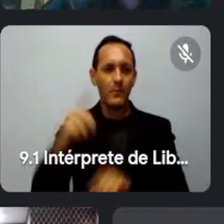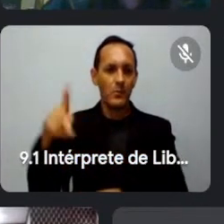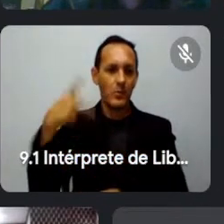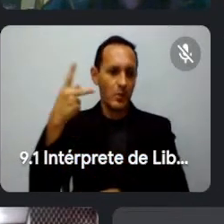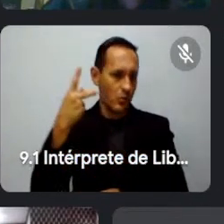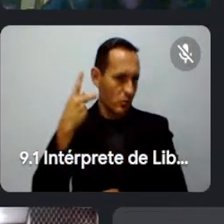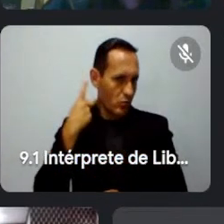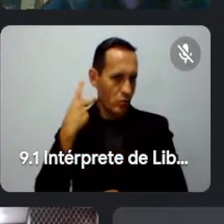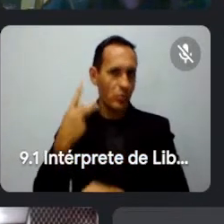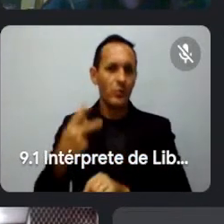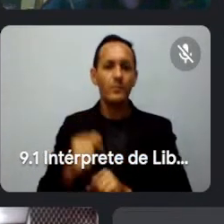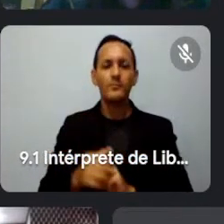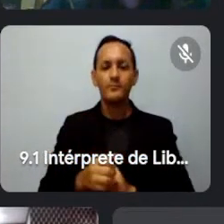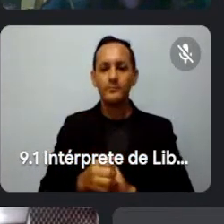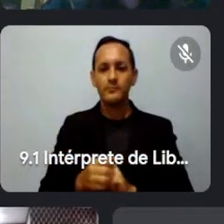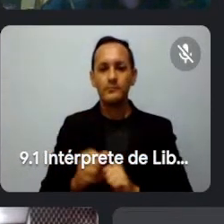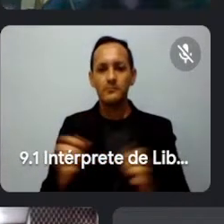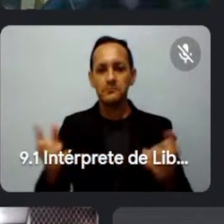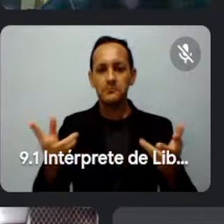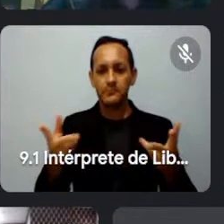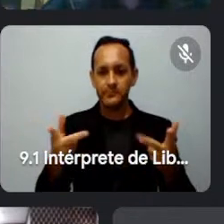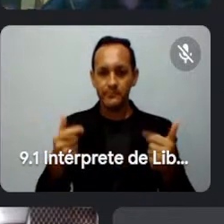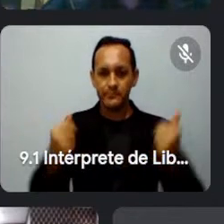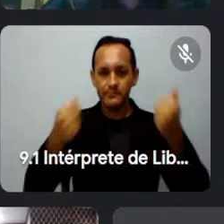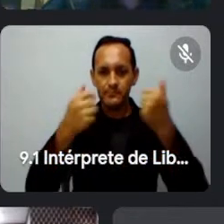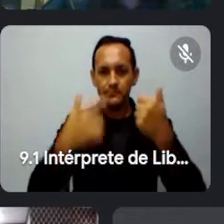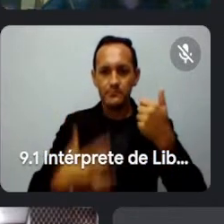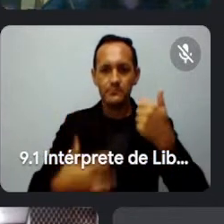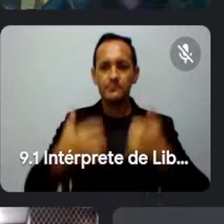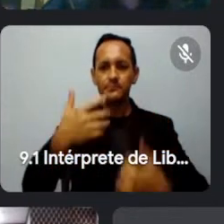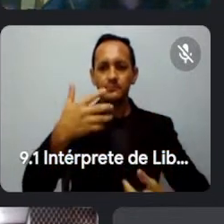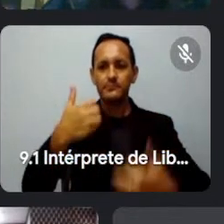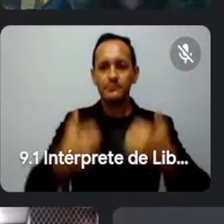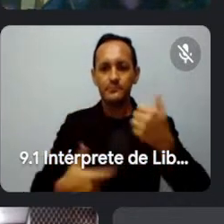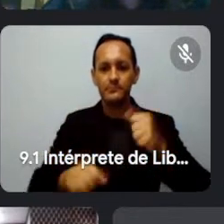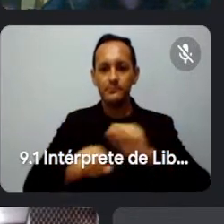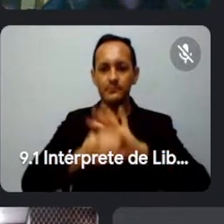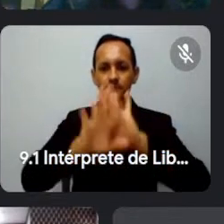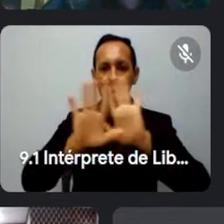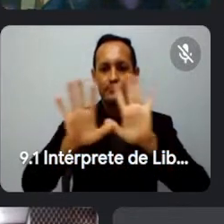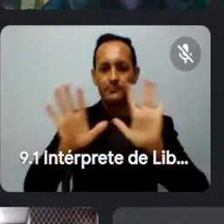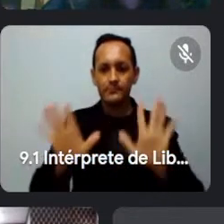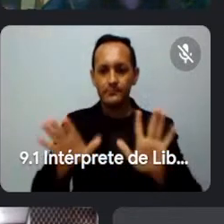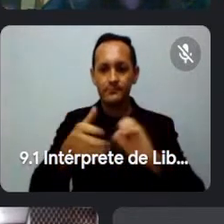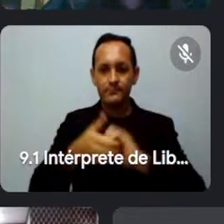eleitoral pelas brilhantes manifestações Claras